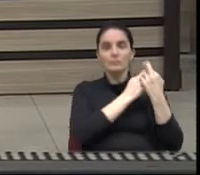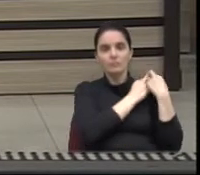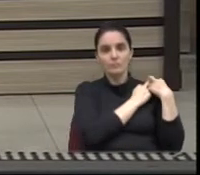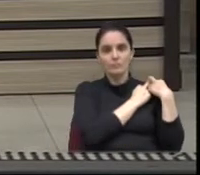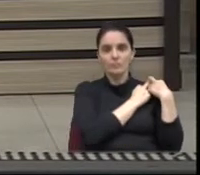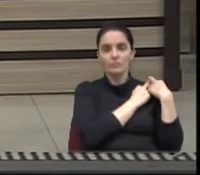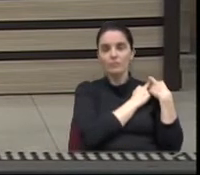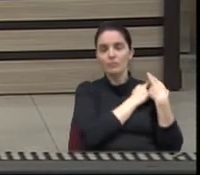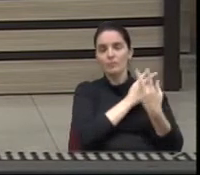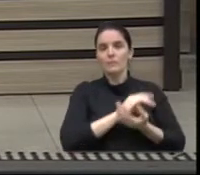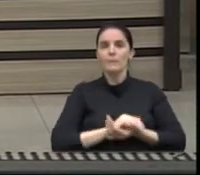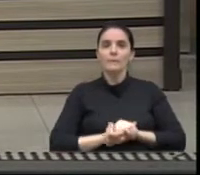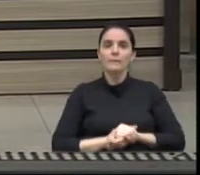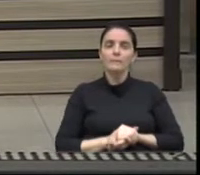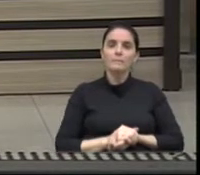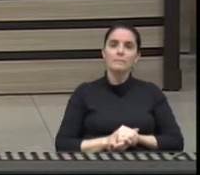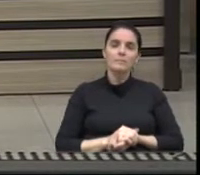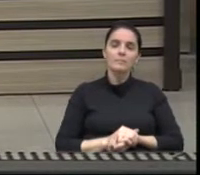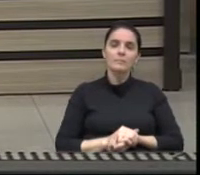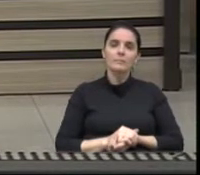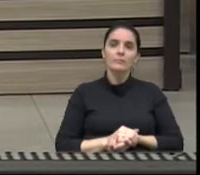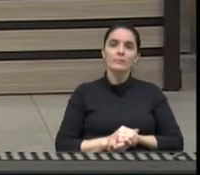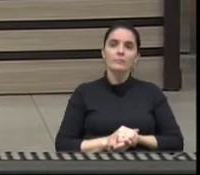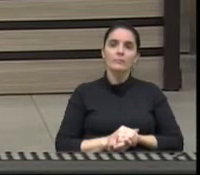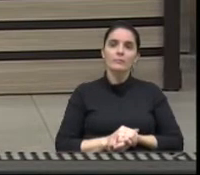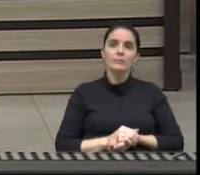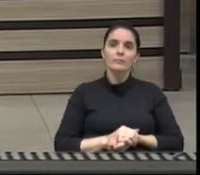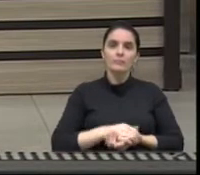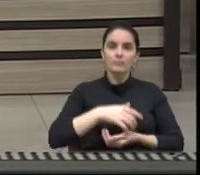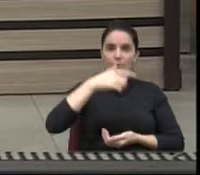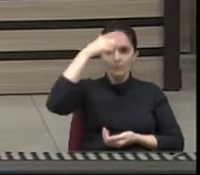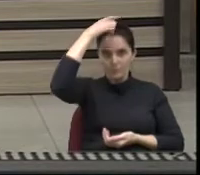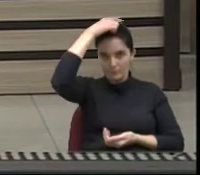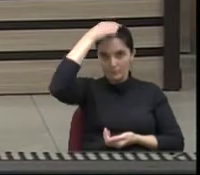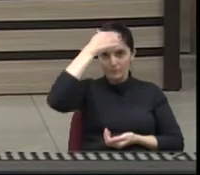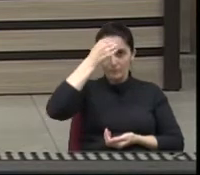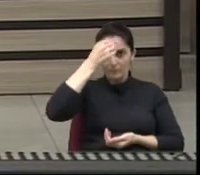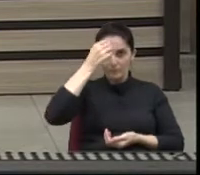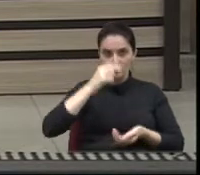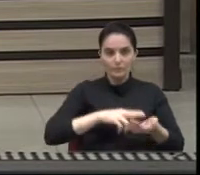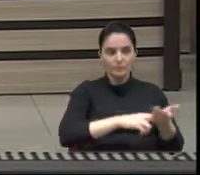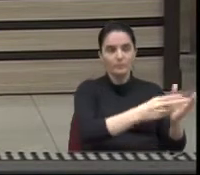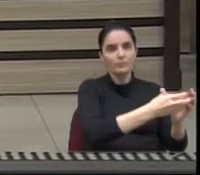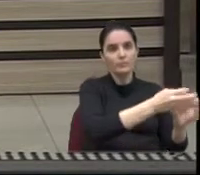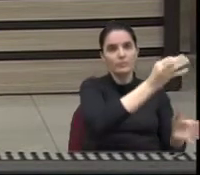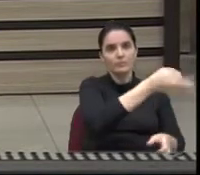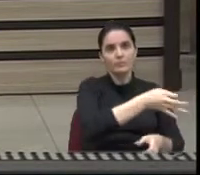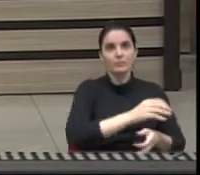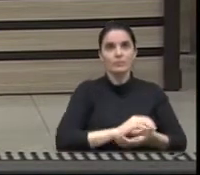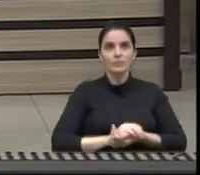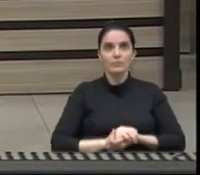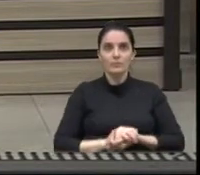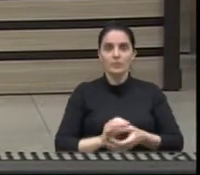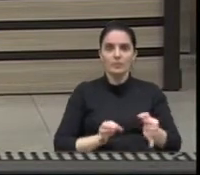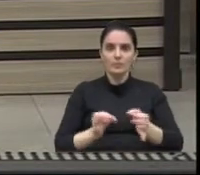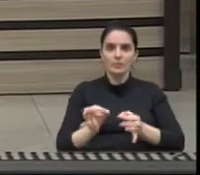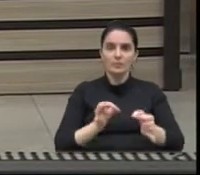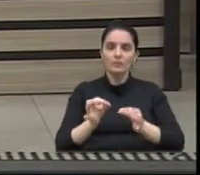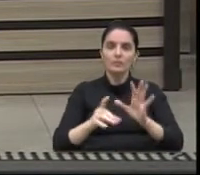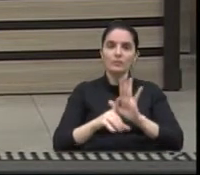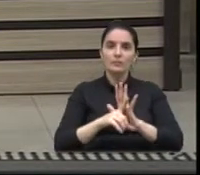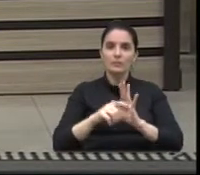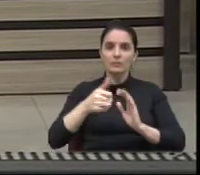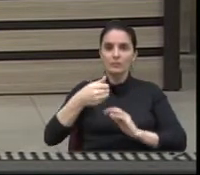providências. Vereador Dr. Rafael Camargo. As comissões competentes. Projeto de